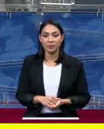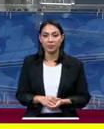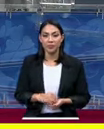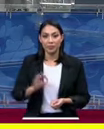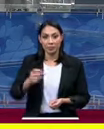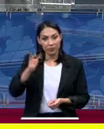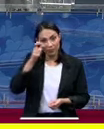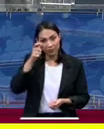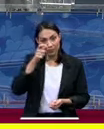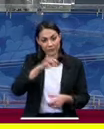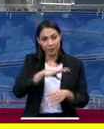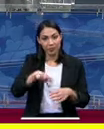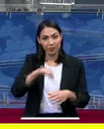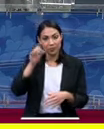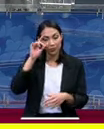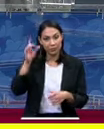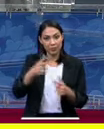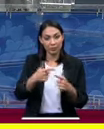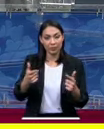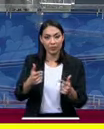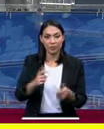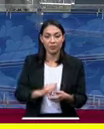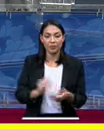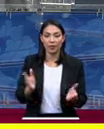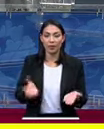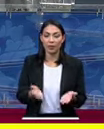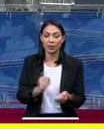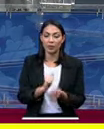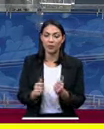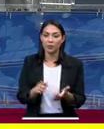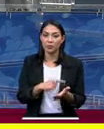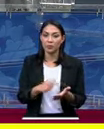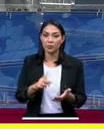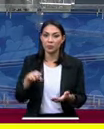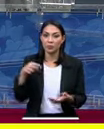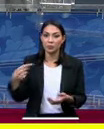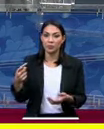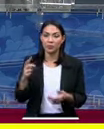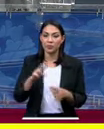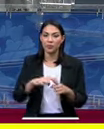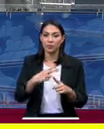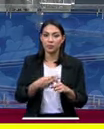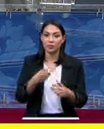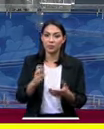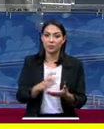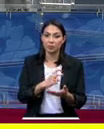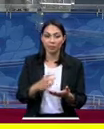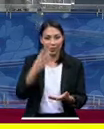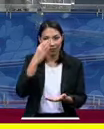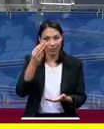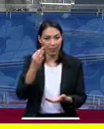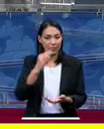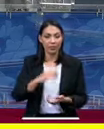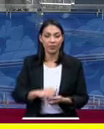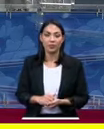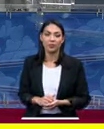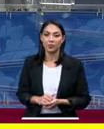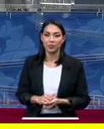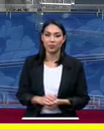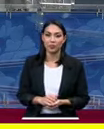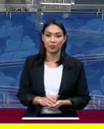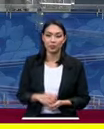Já acompanhamos o sorteio do dia de sorte. Agora você conferindo o sorteio da Time Mania. Na sequência tem dupla cena, tem quina. Fique atenta, fique